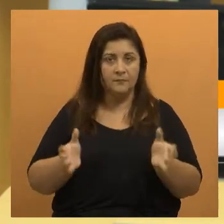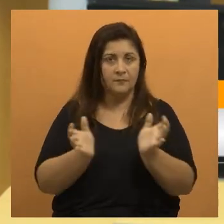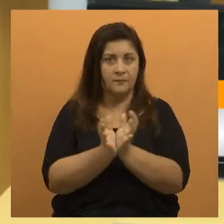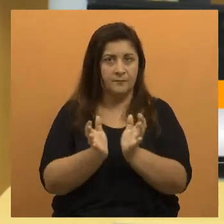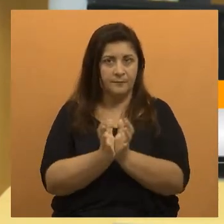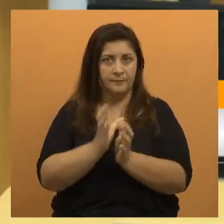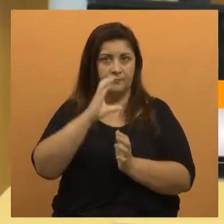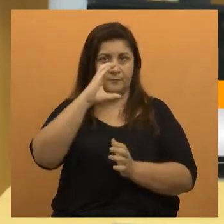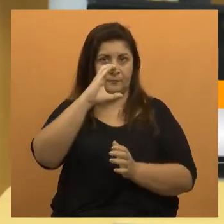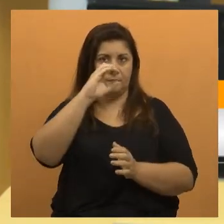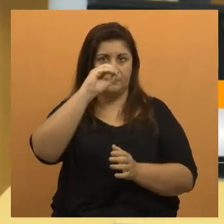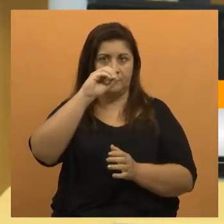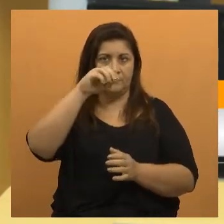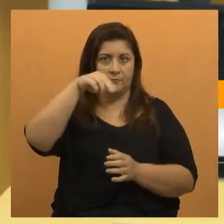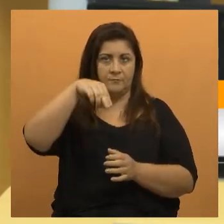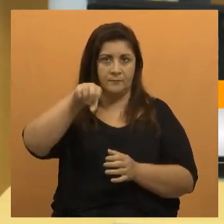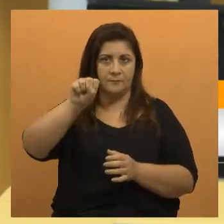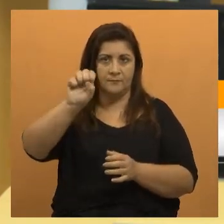pelo senhor